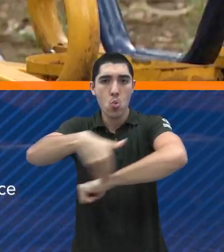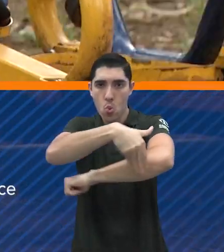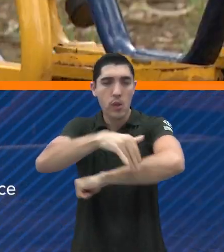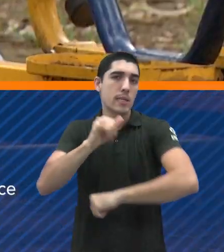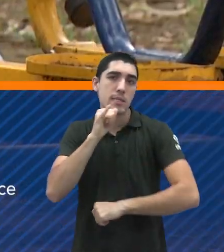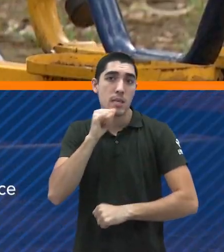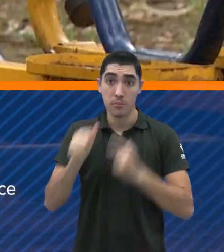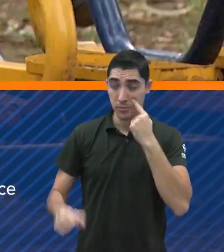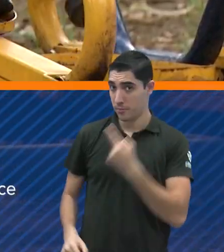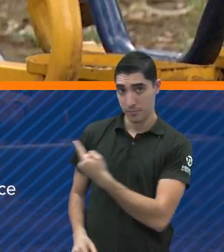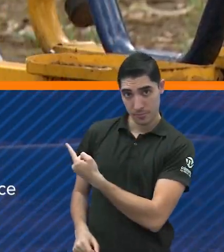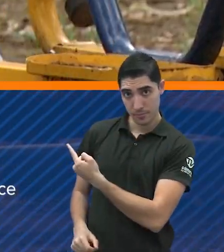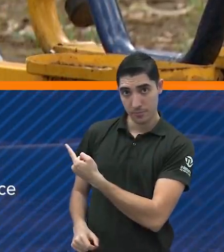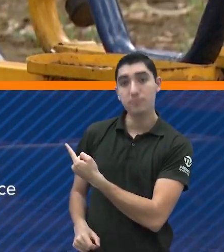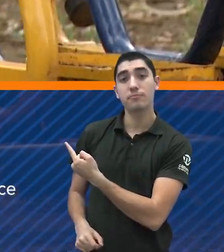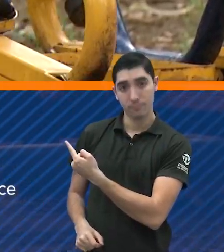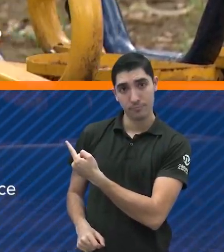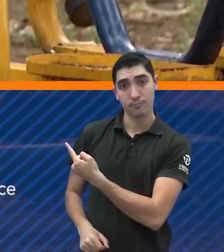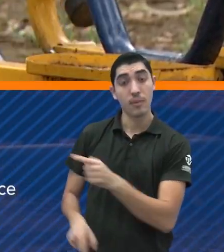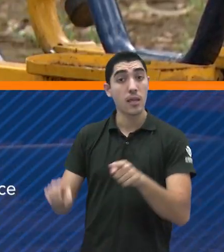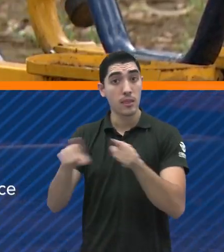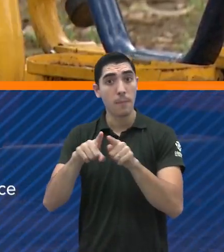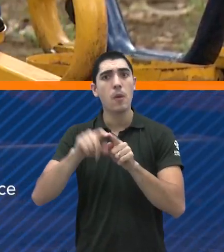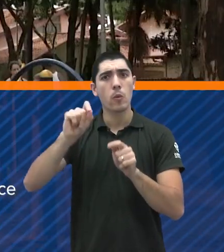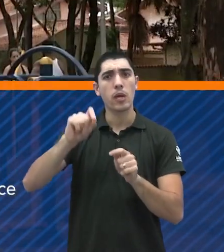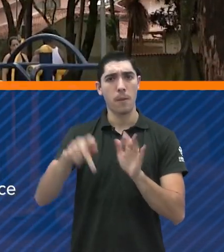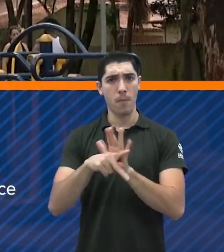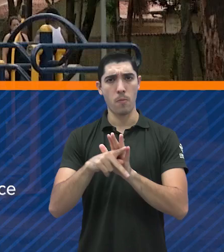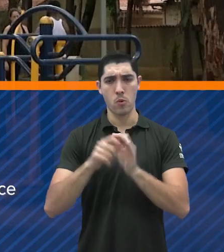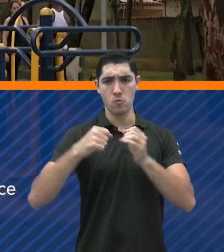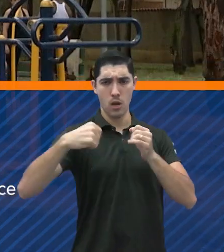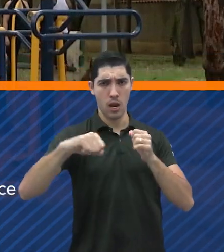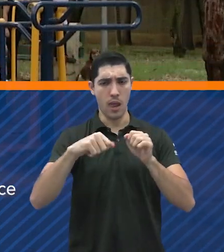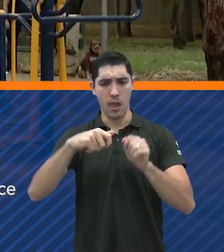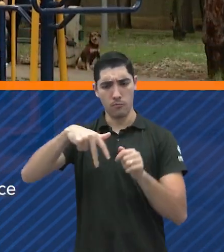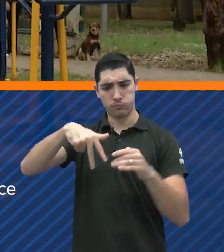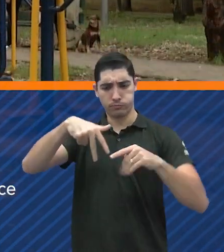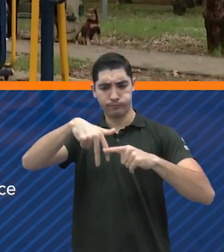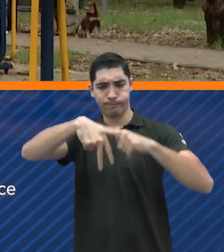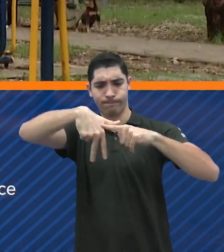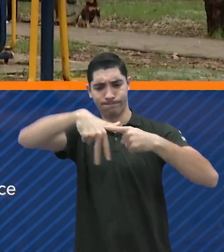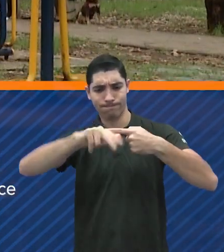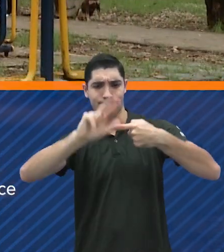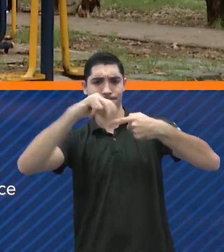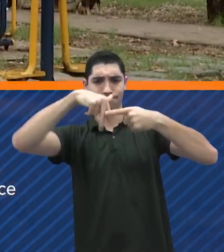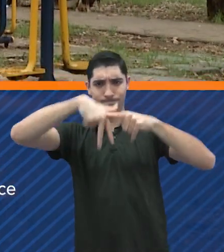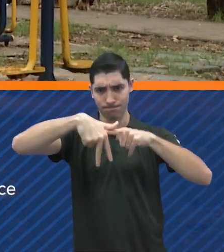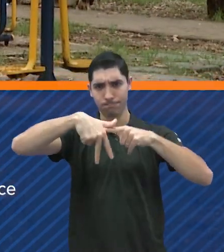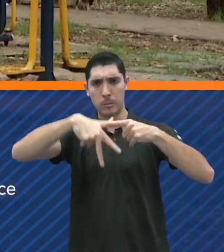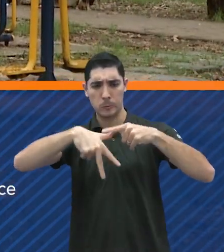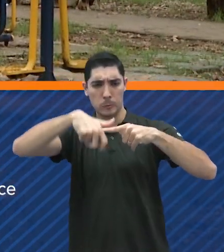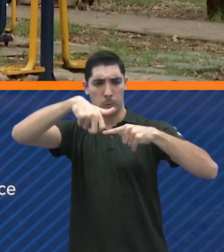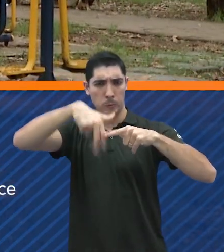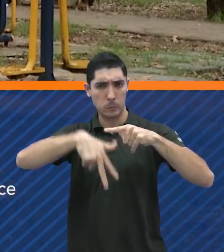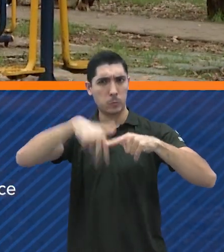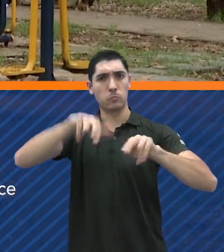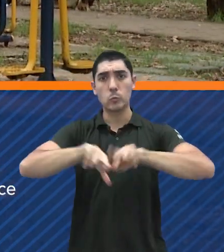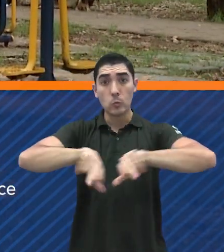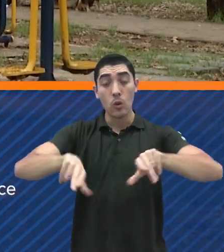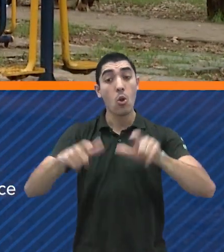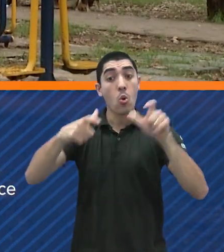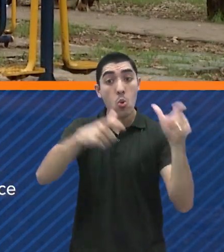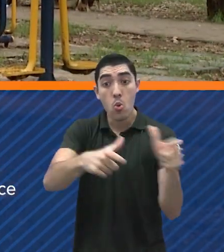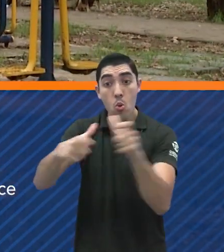rua, como o street workout e a calistenia. A matéria prevê ainda normas para que as práticas sejam realizadas